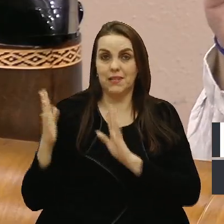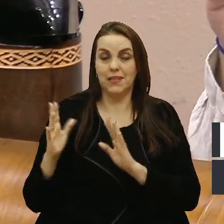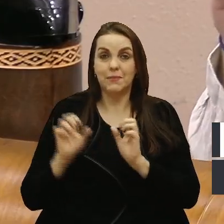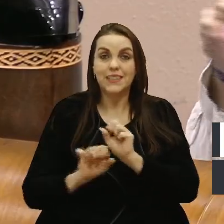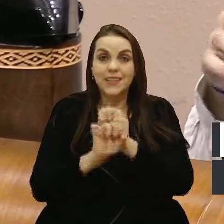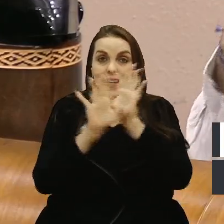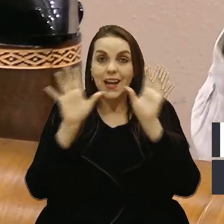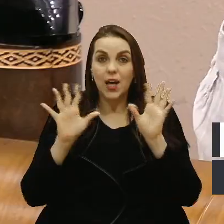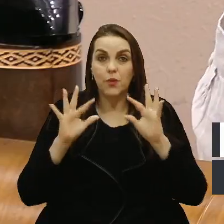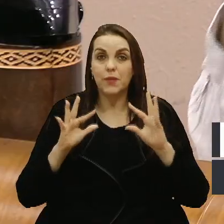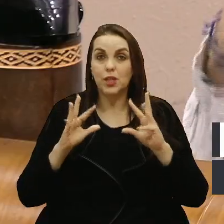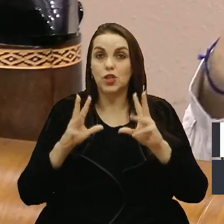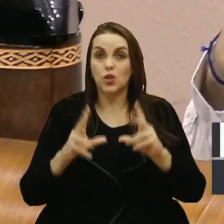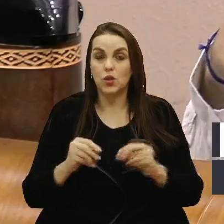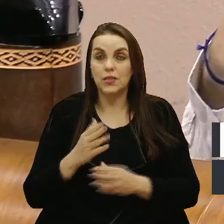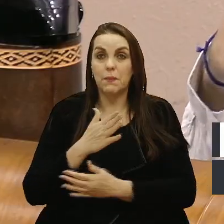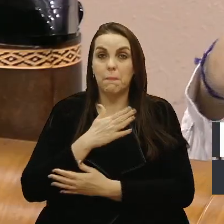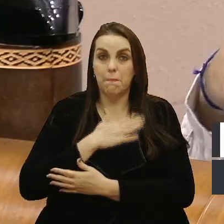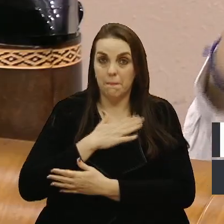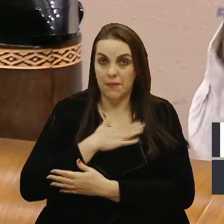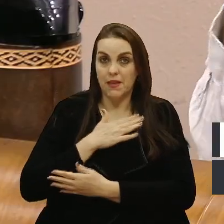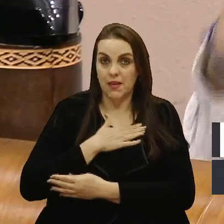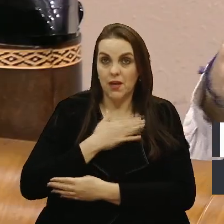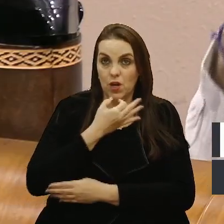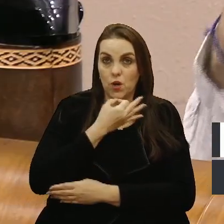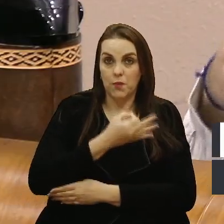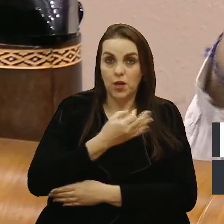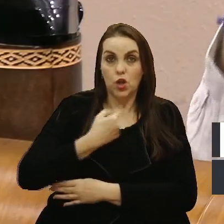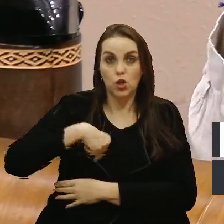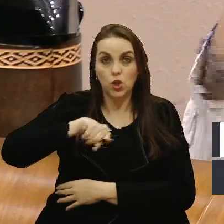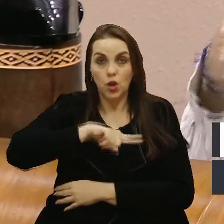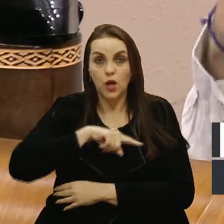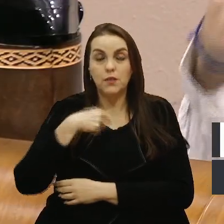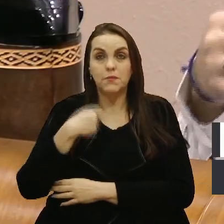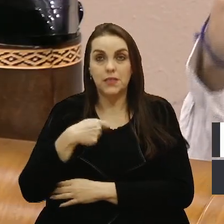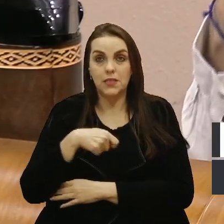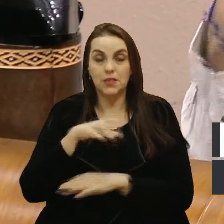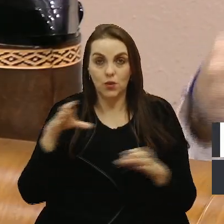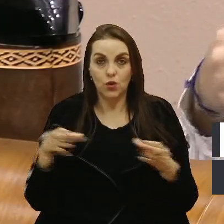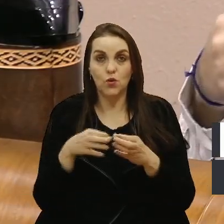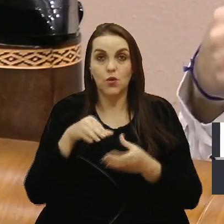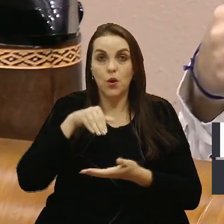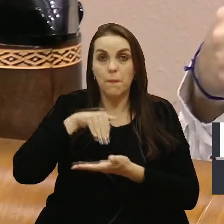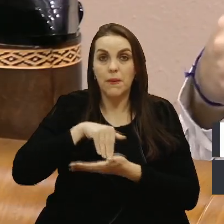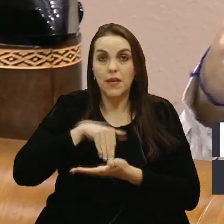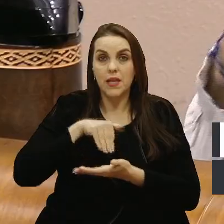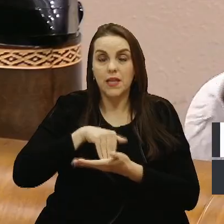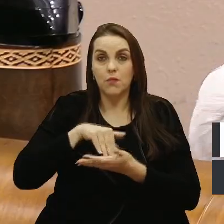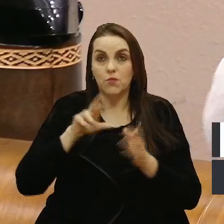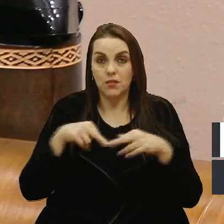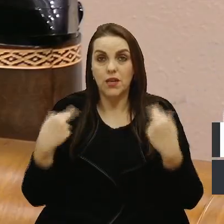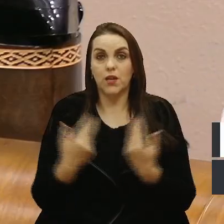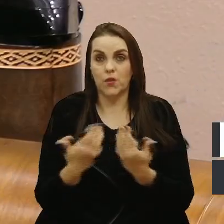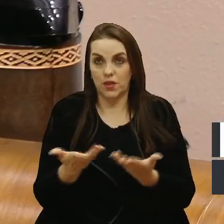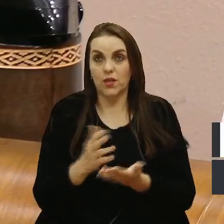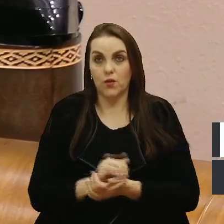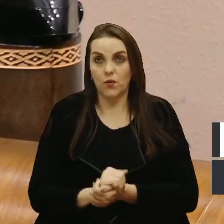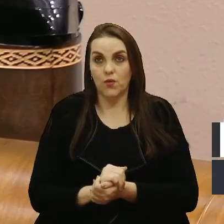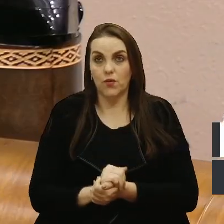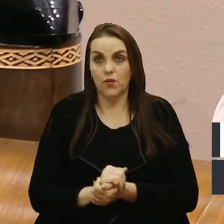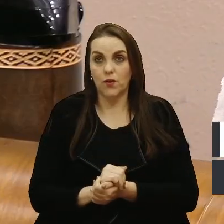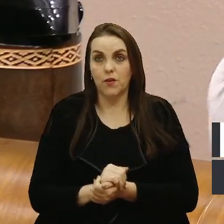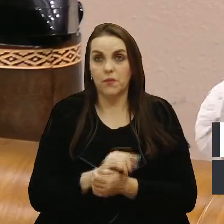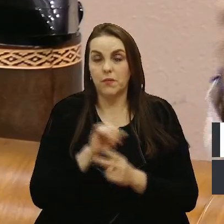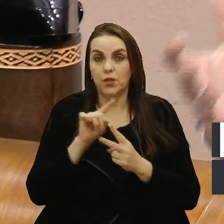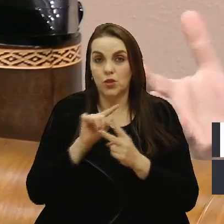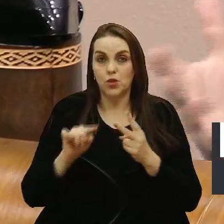todos aqui é que, da minha parte, nós precisamos manter um quórum mínimo na sessão. A gente está perdendo pelo menos 2